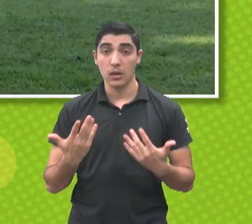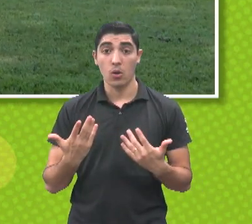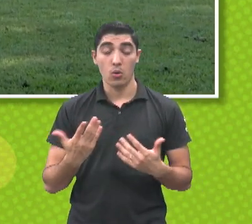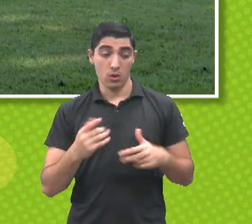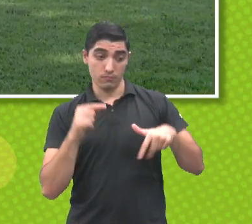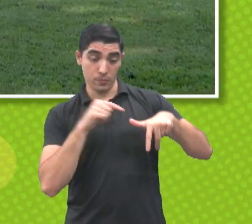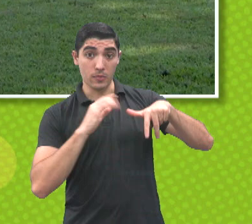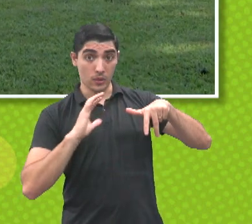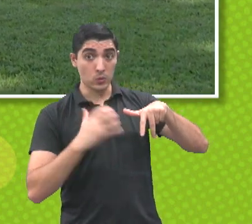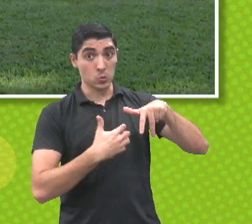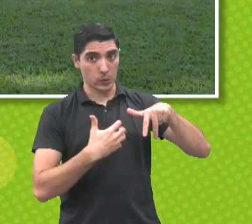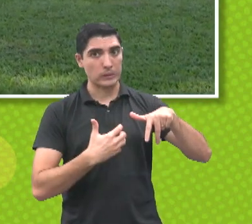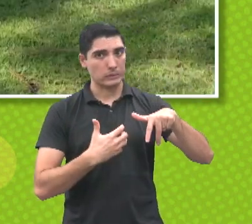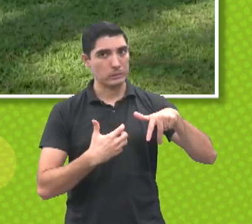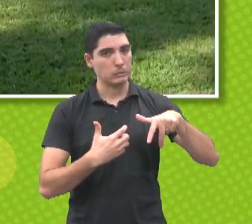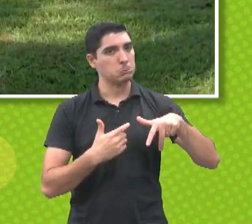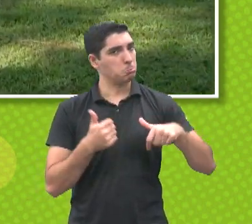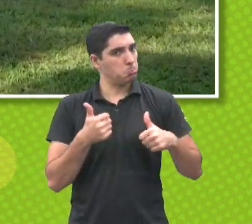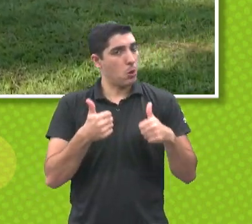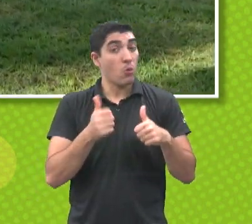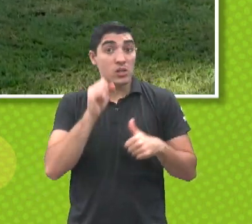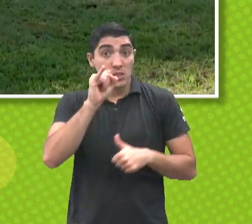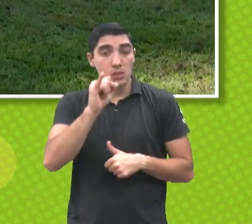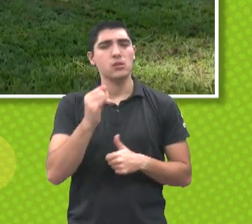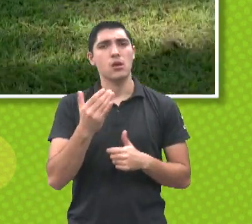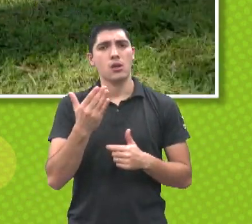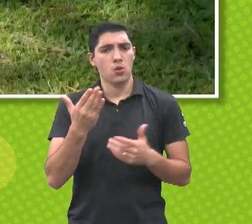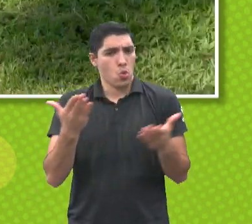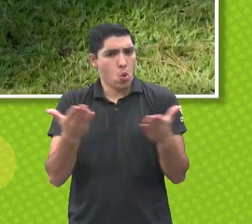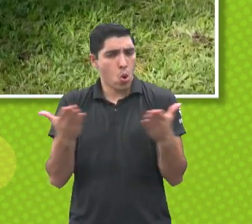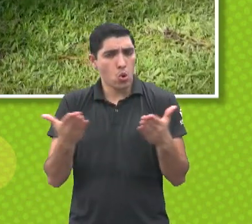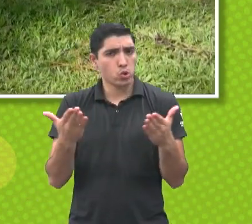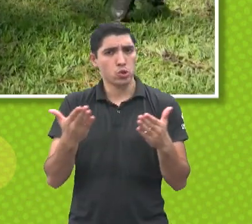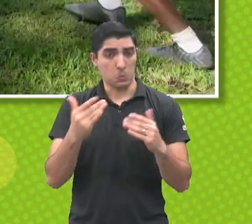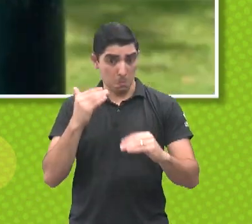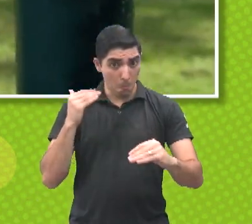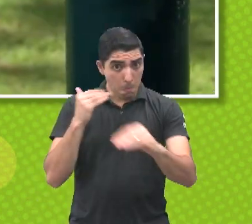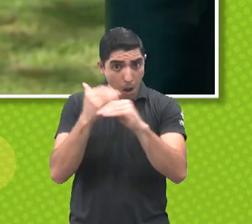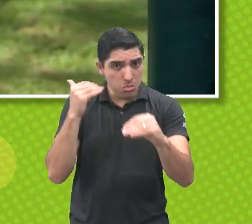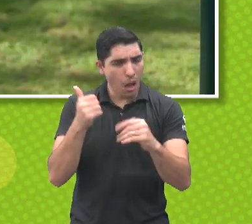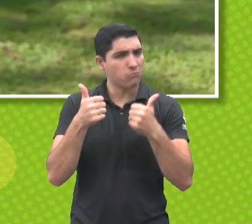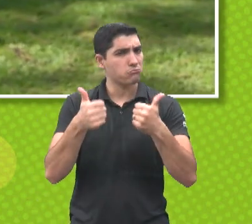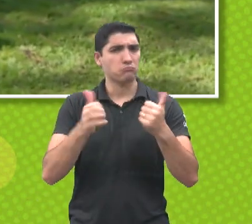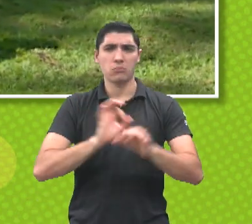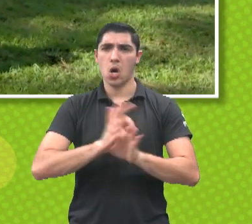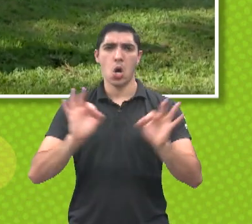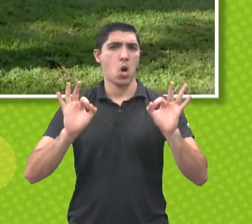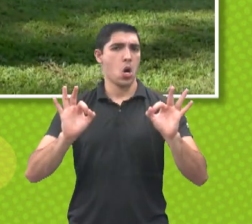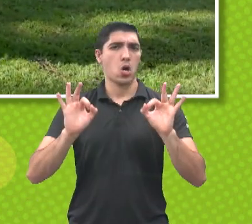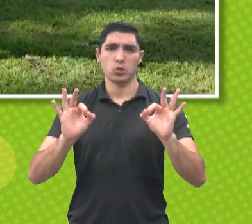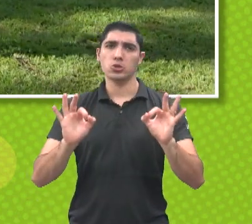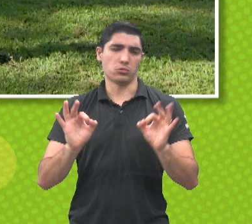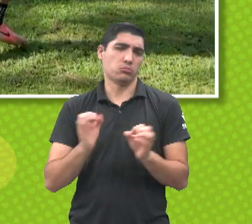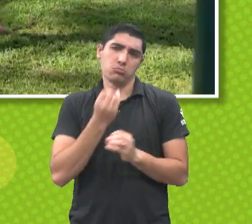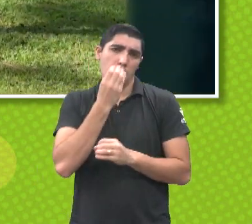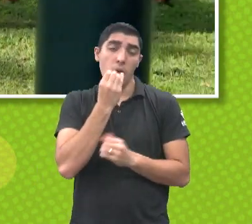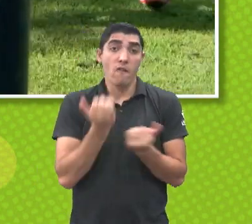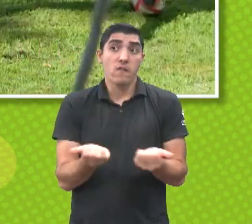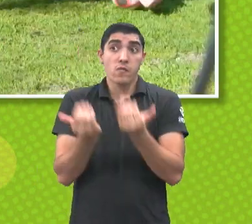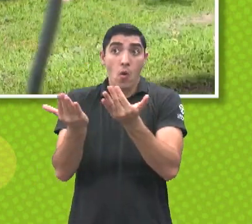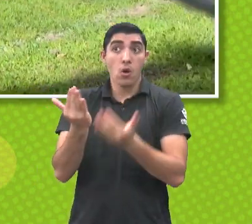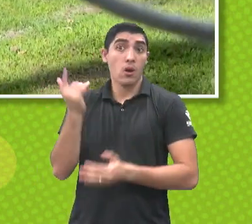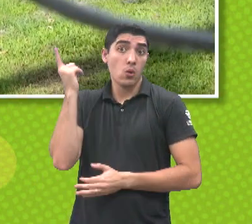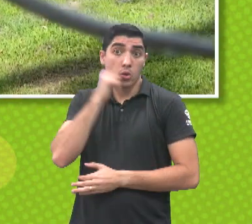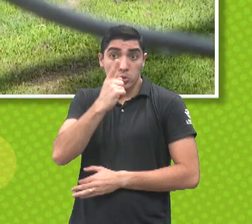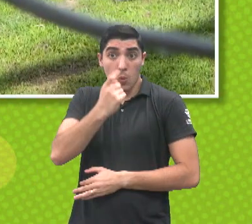jogo bastante igual, um empate para o Joseense fora de casa está de bom tamanho também, porque pontua, enfim, pontuando em casa, vencendo em casa e